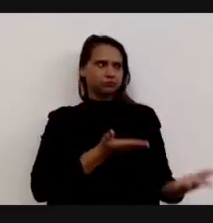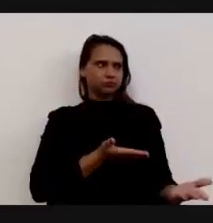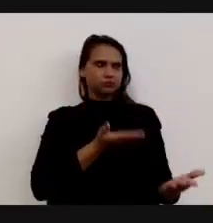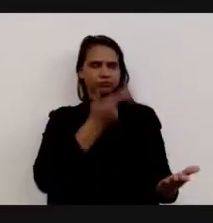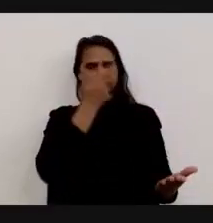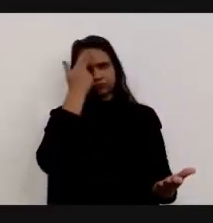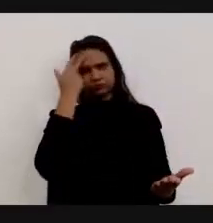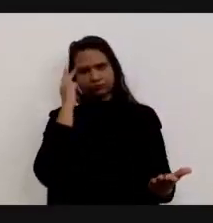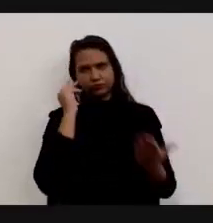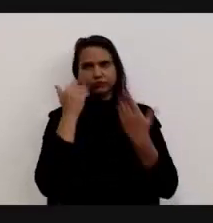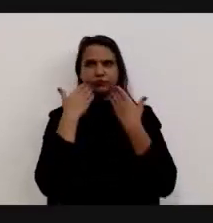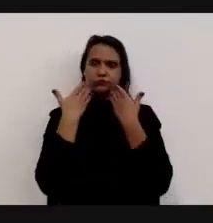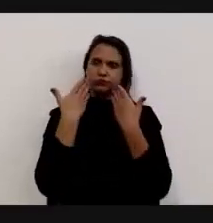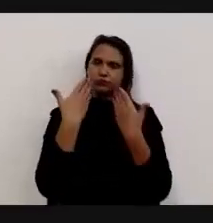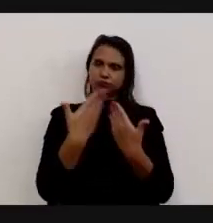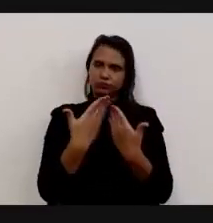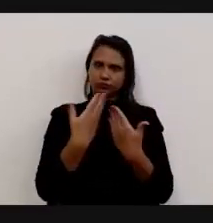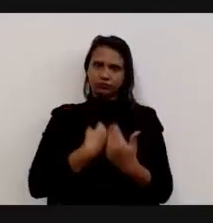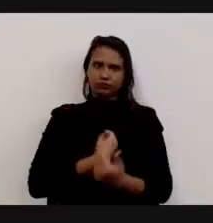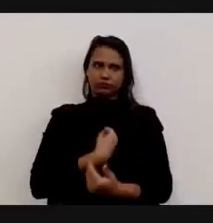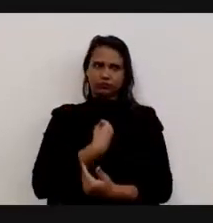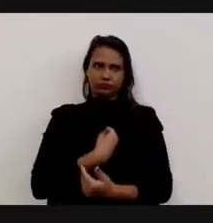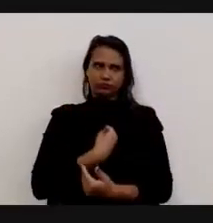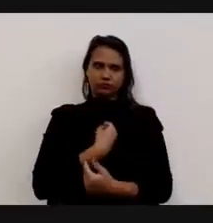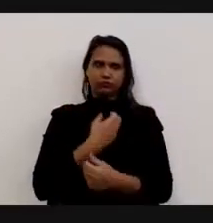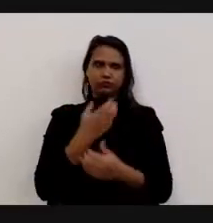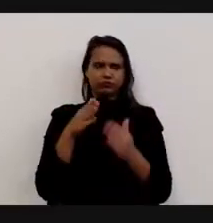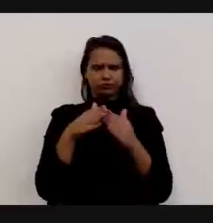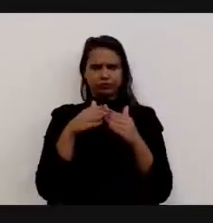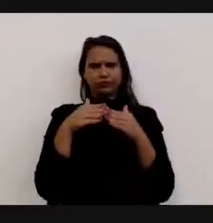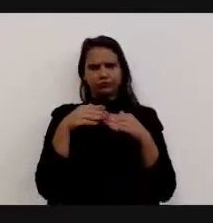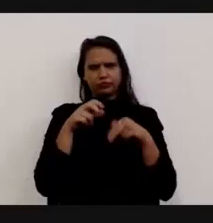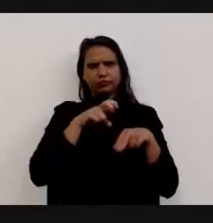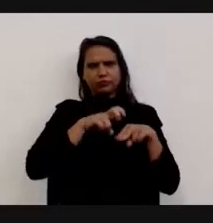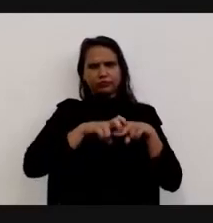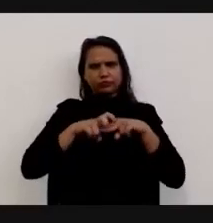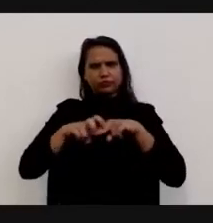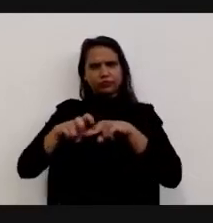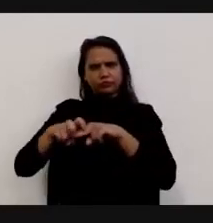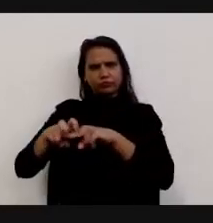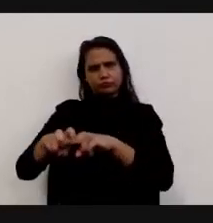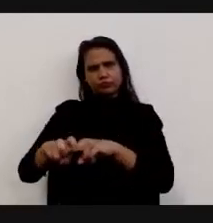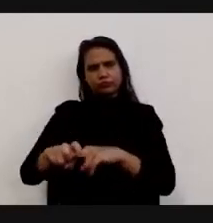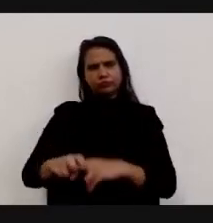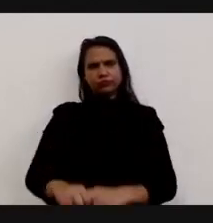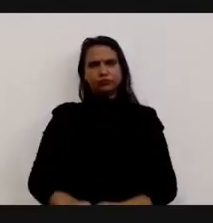os expositores que estão aqui presentes, que, por favor, viessem aqui para o